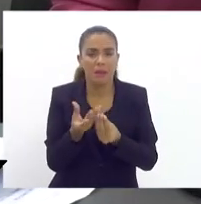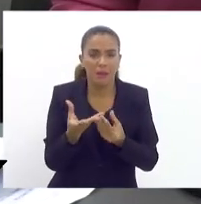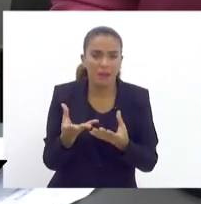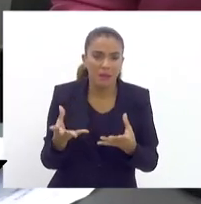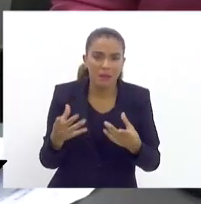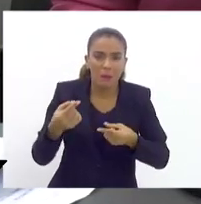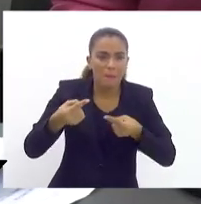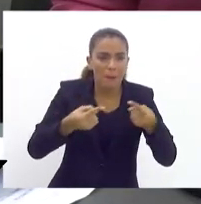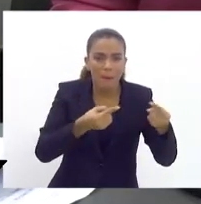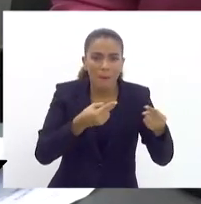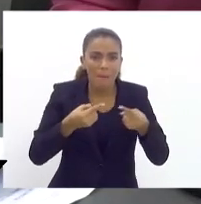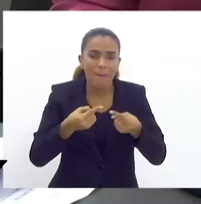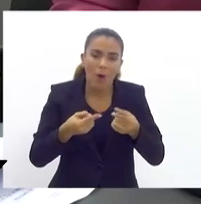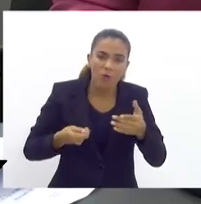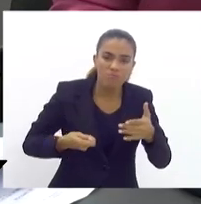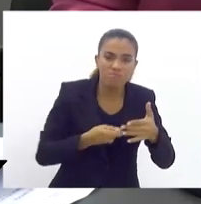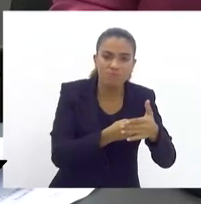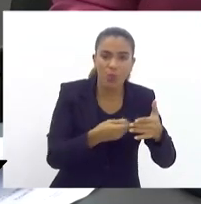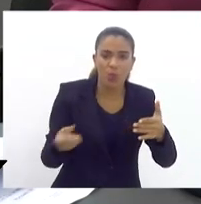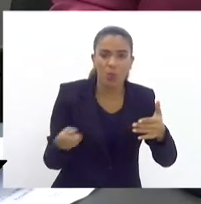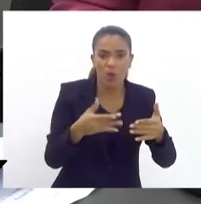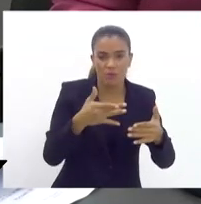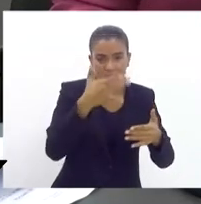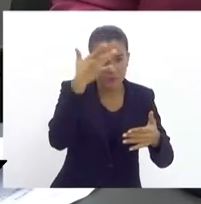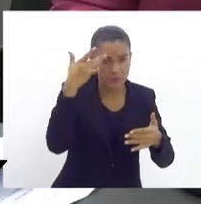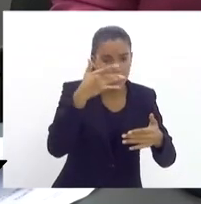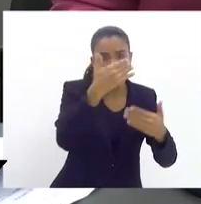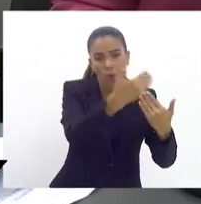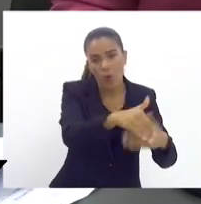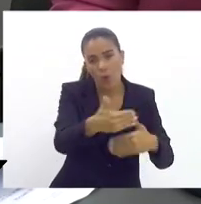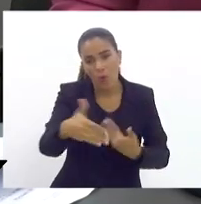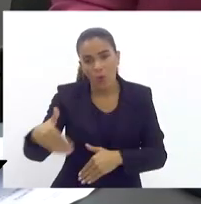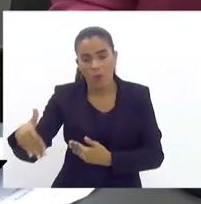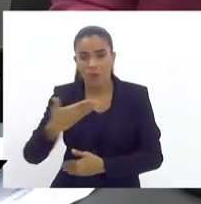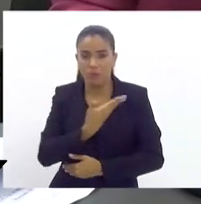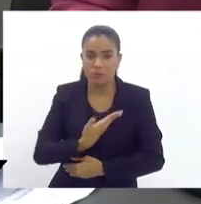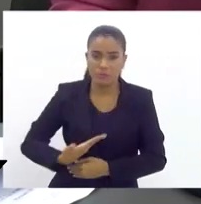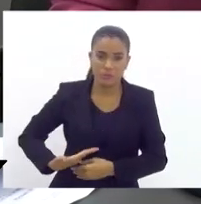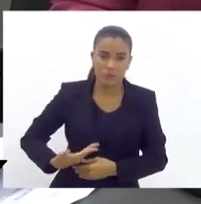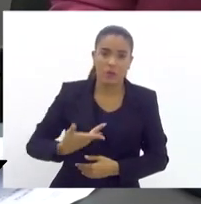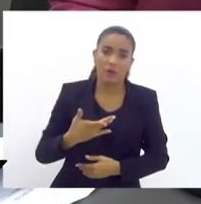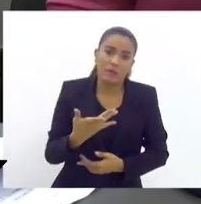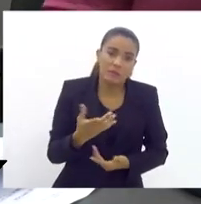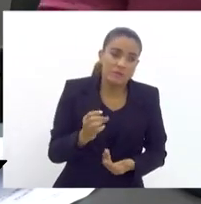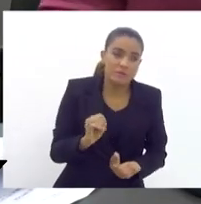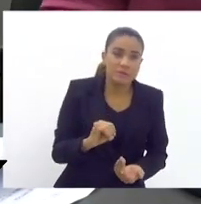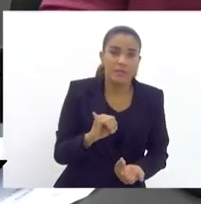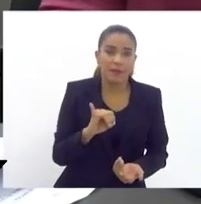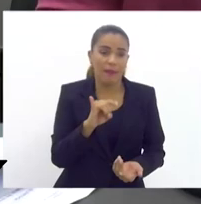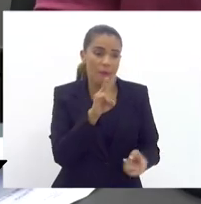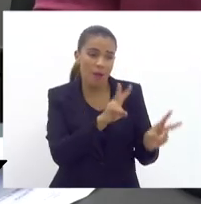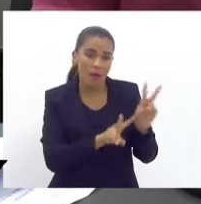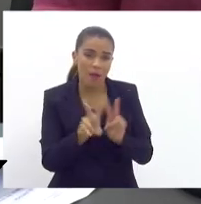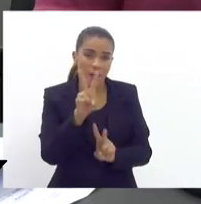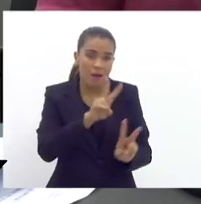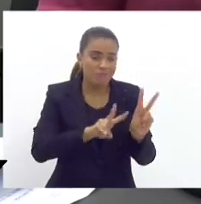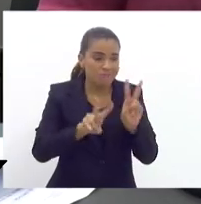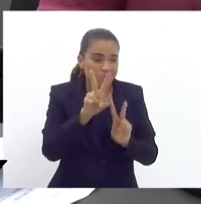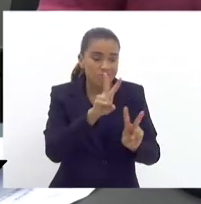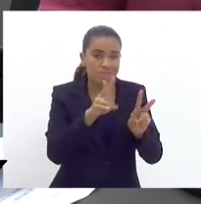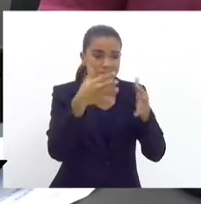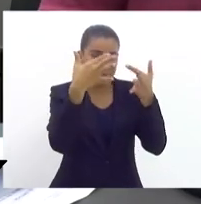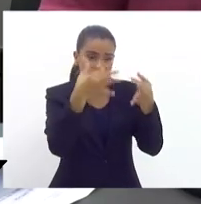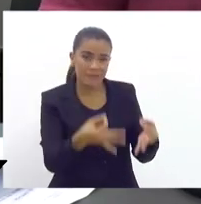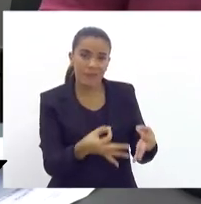aos concursados alguma coisa interpretativa sob o ponto de vista gramatical, né, e até